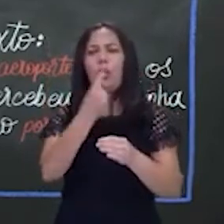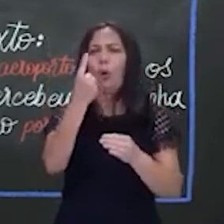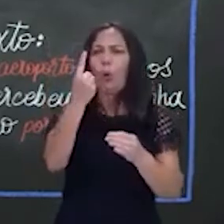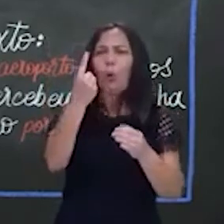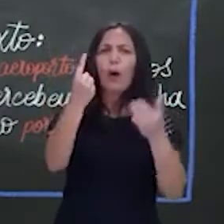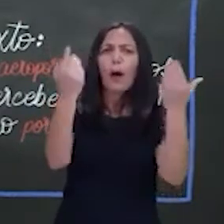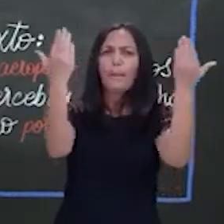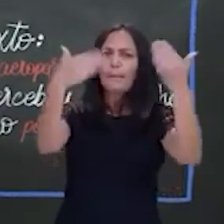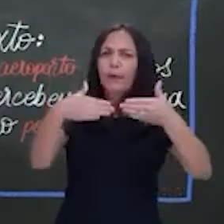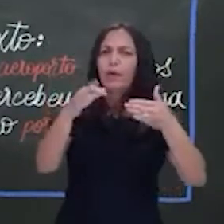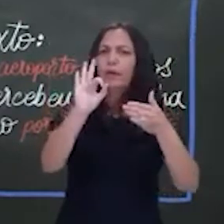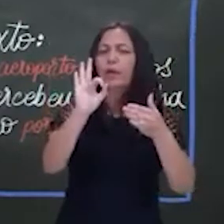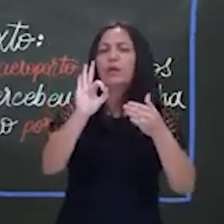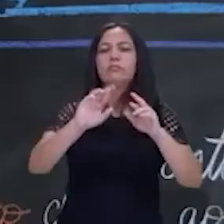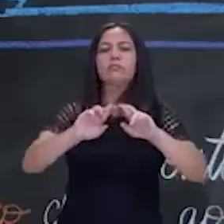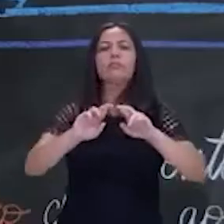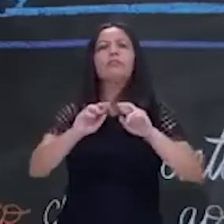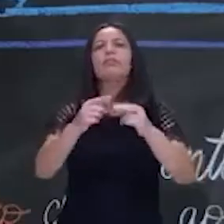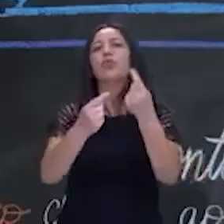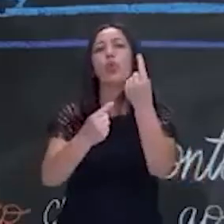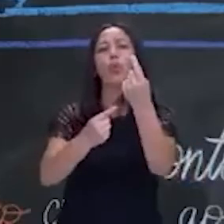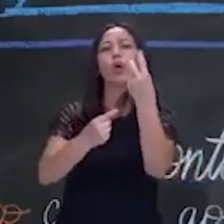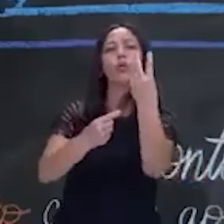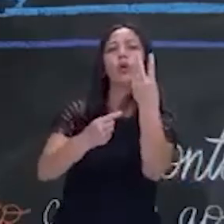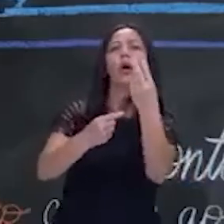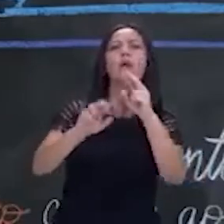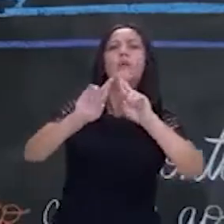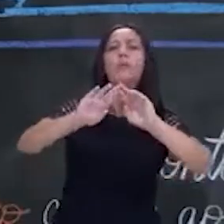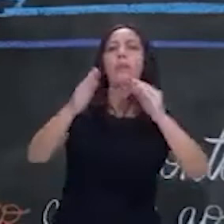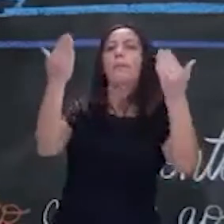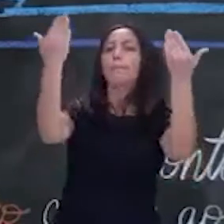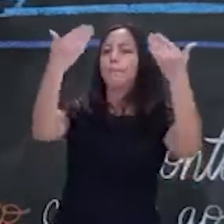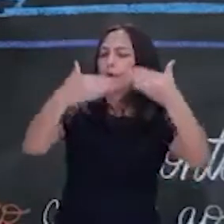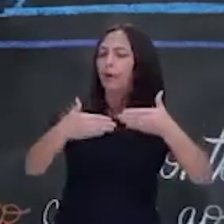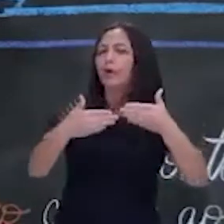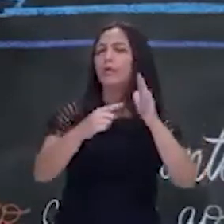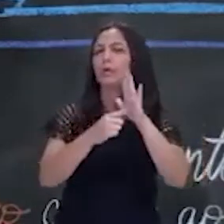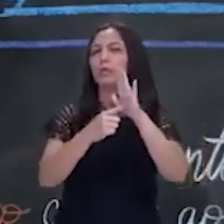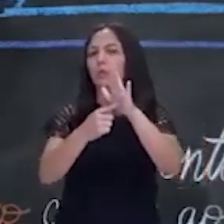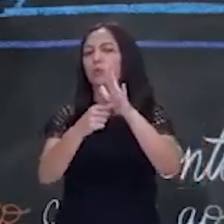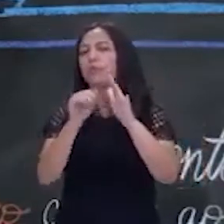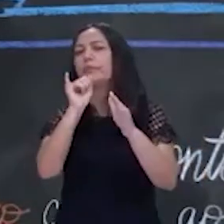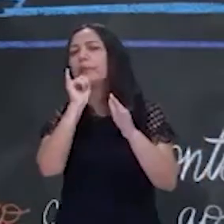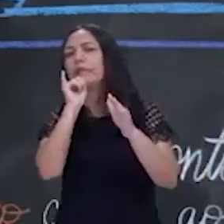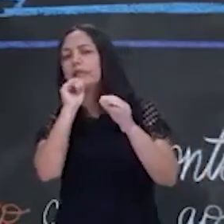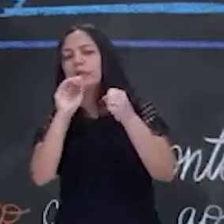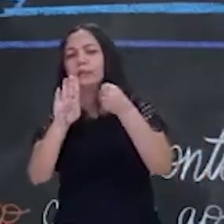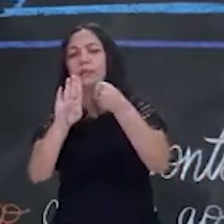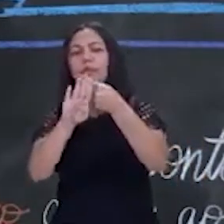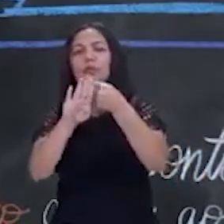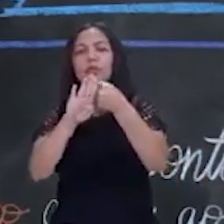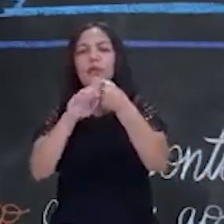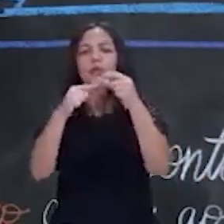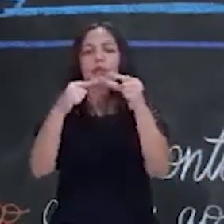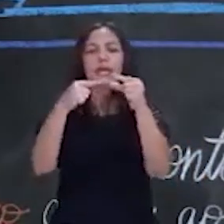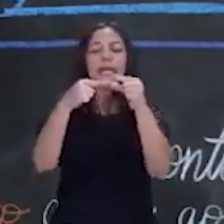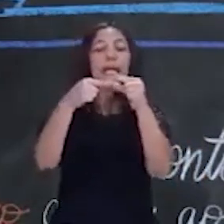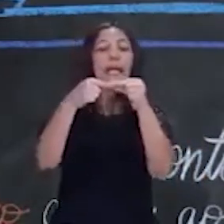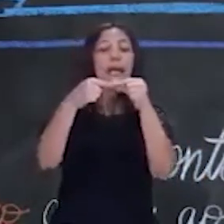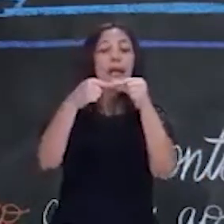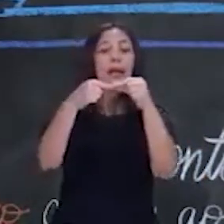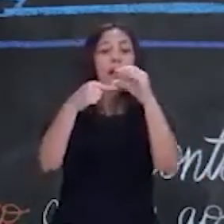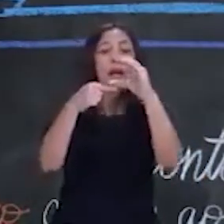você não ficar na cabeça que só tem distinção de gênero, ok? Quando a gente falar em grau, a gente está falando de diminutivo e de aumentativo. Então, por exemplo, se eu tenho o